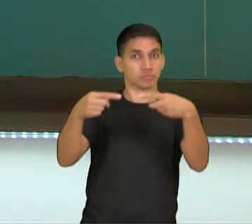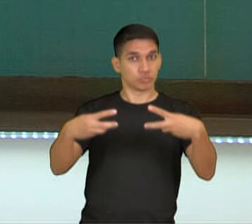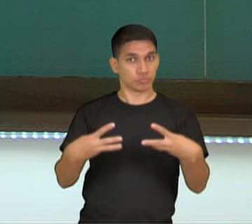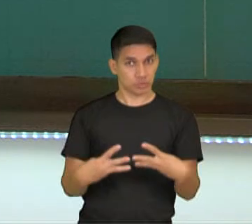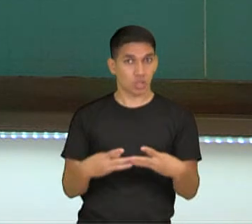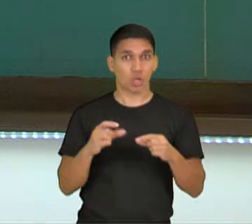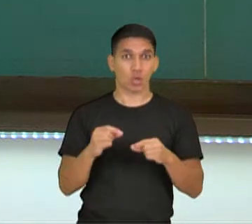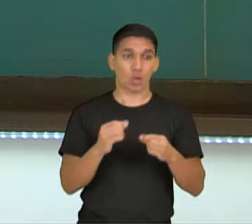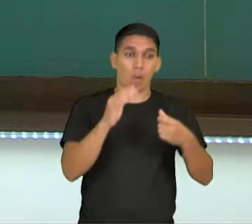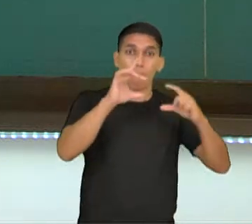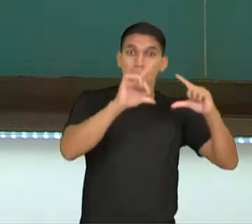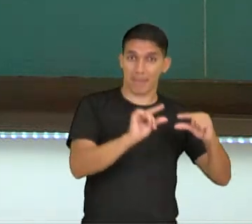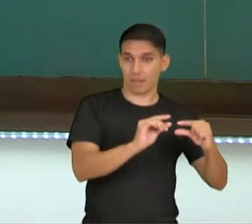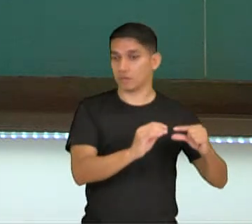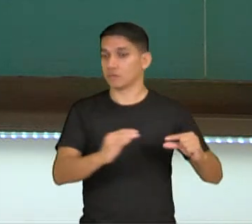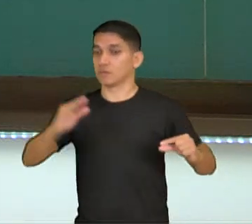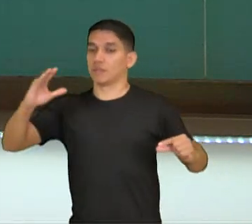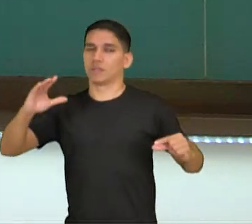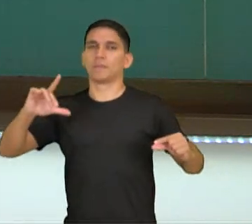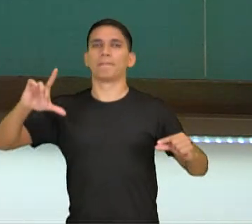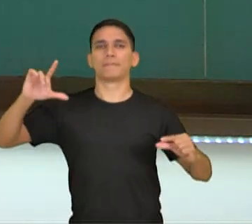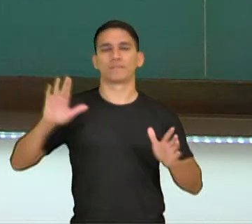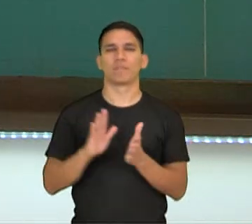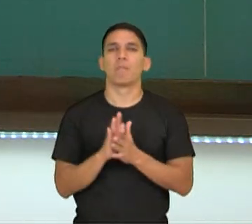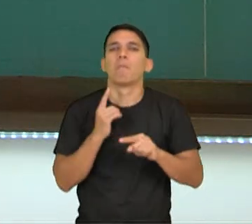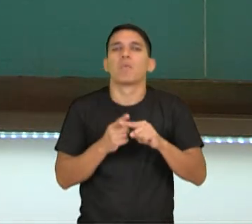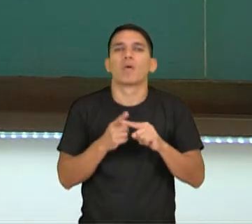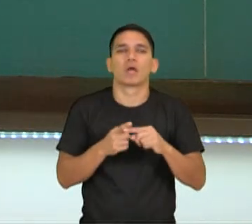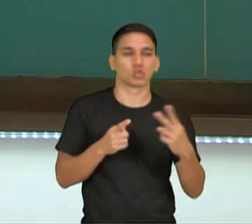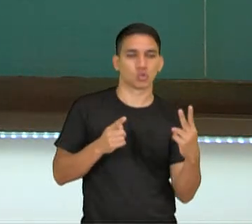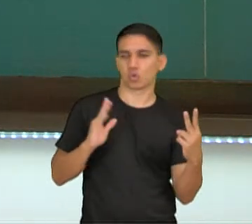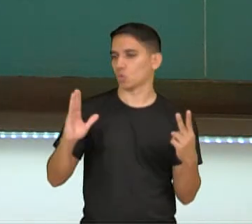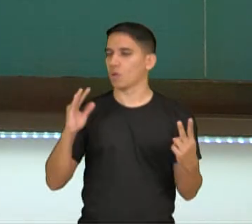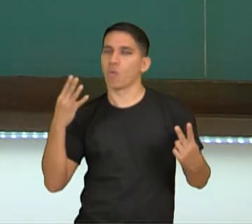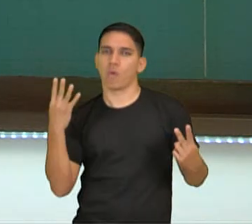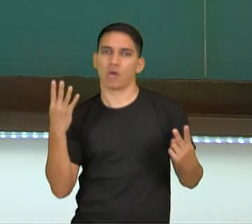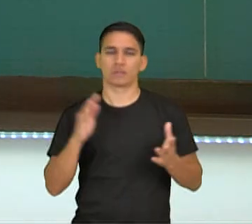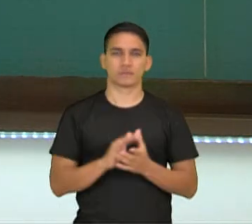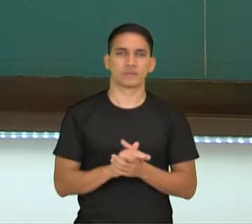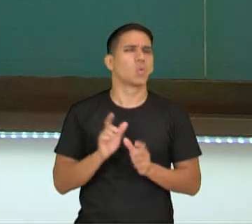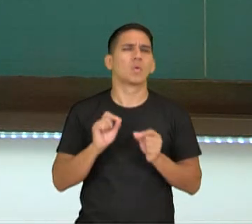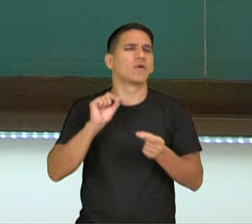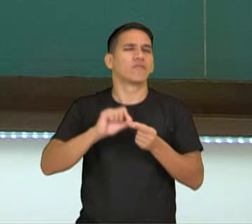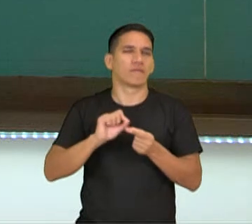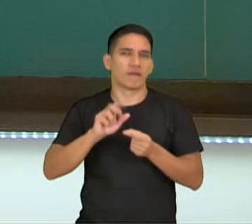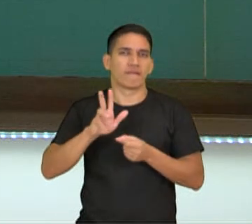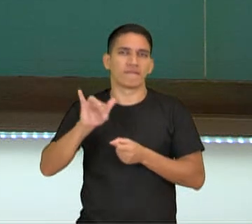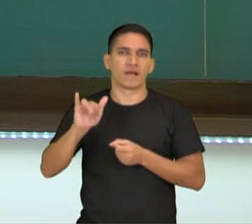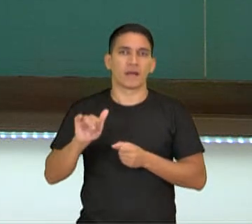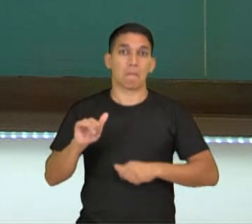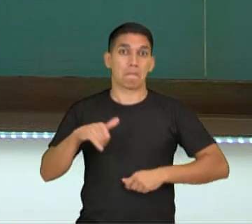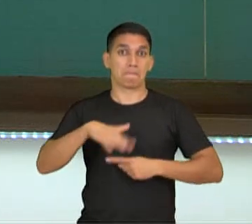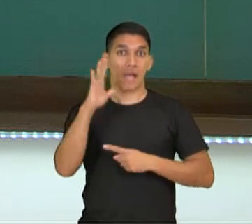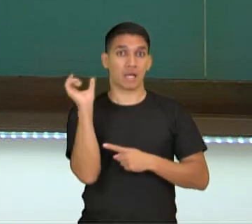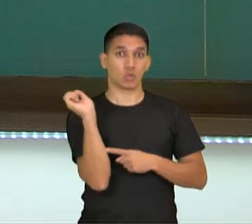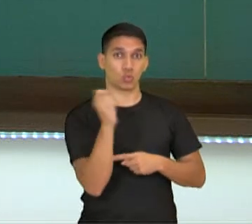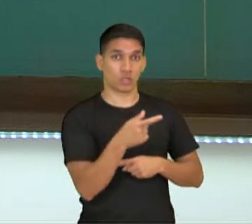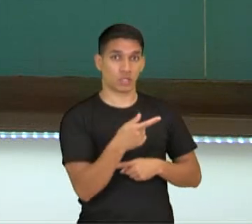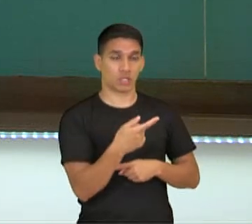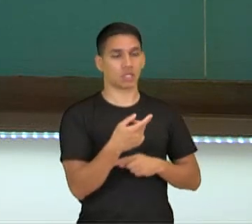menor para o maior, porque vai estar entre 2 e 4. Então, o que eu fiz? Ele vai ser maior do que 2, está aqui,